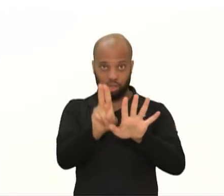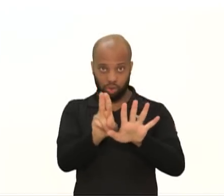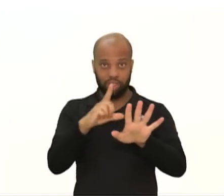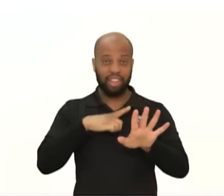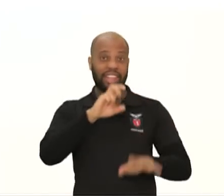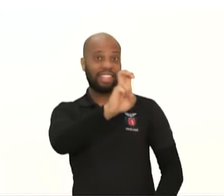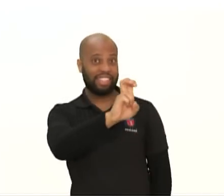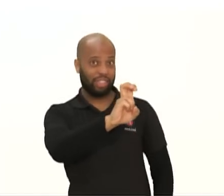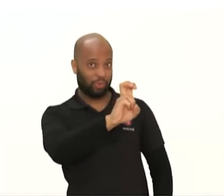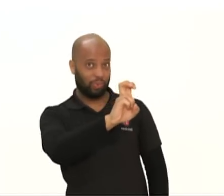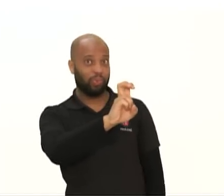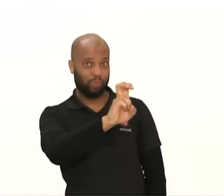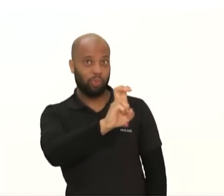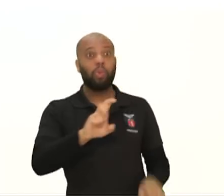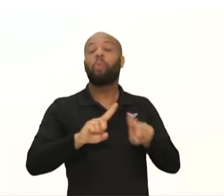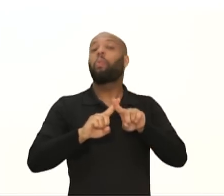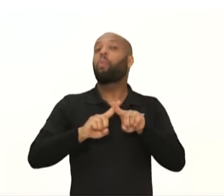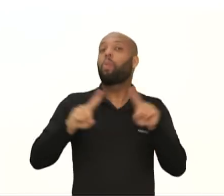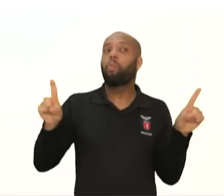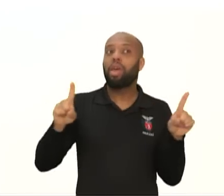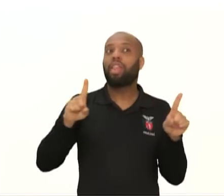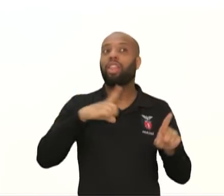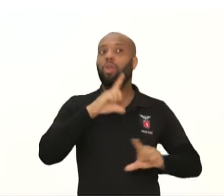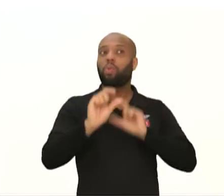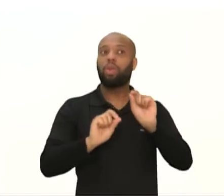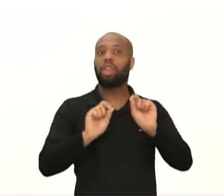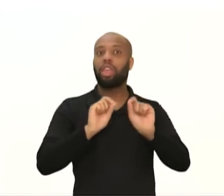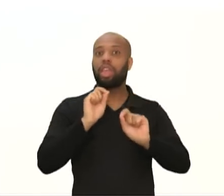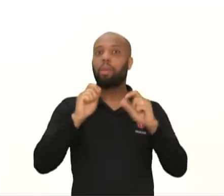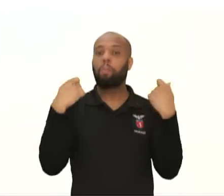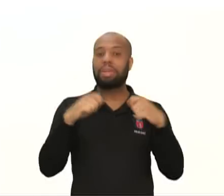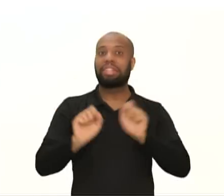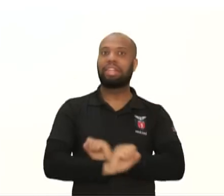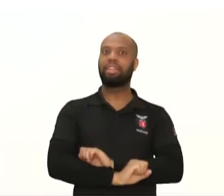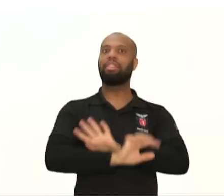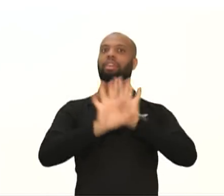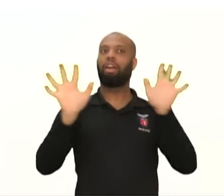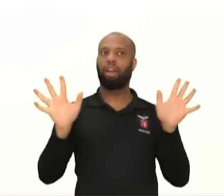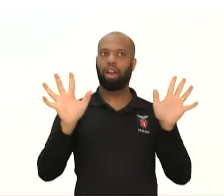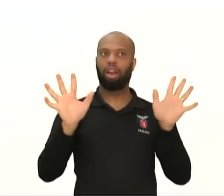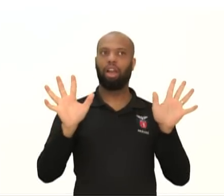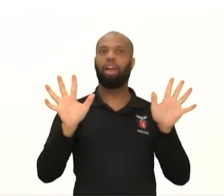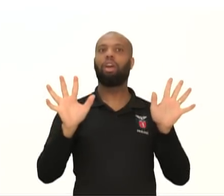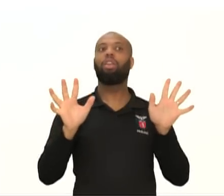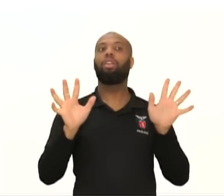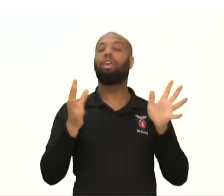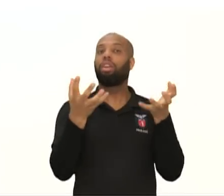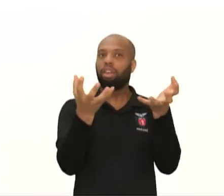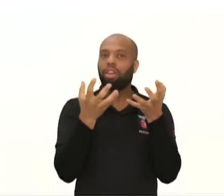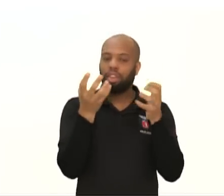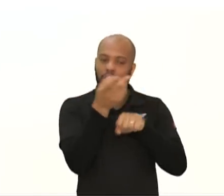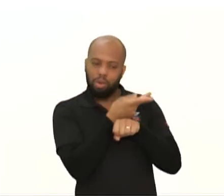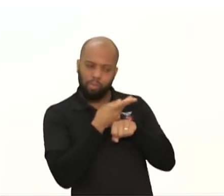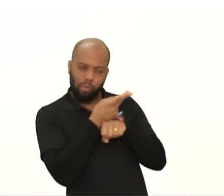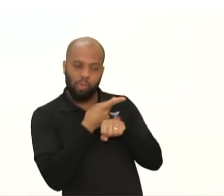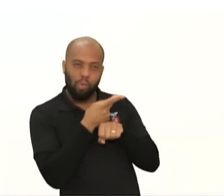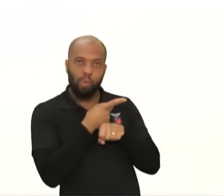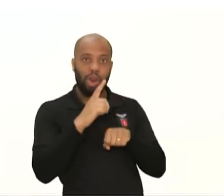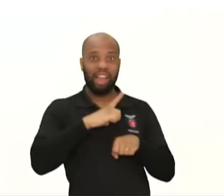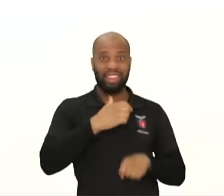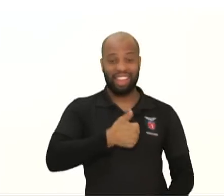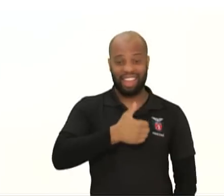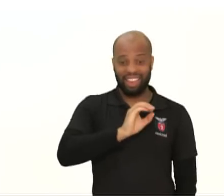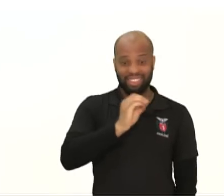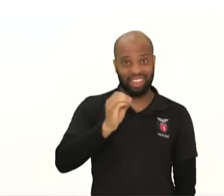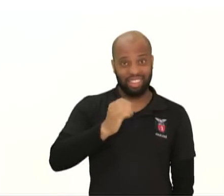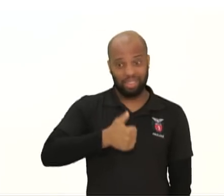5 vogais. Mas, eu tenho que ter claro que eu vou procurar essas vogais entre